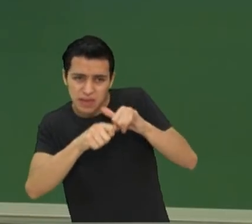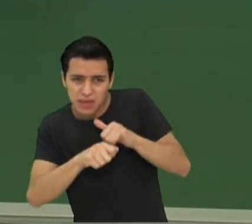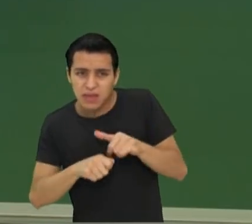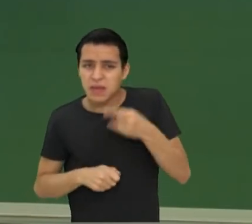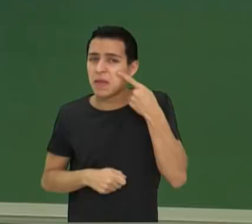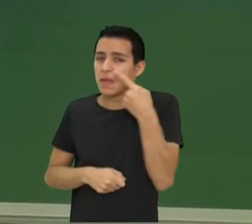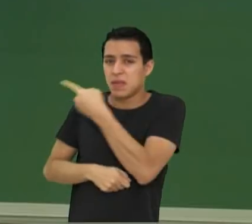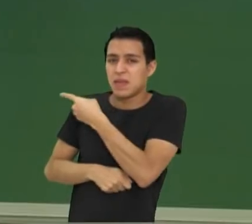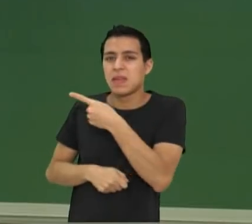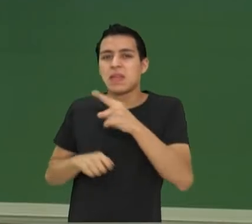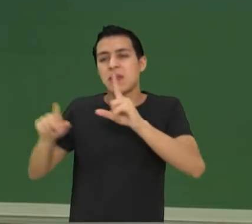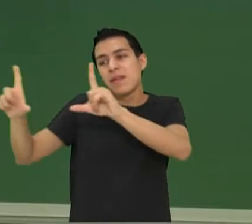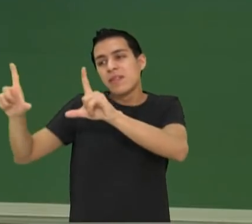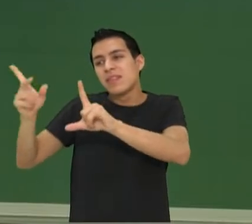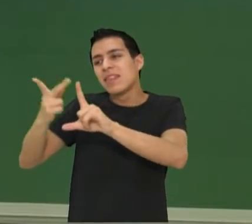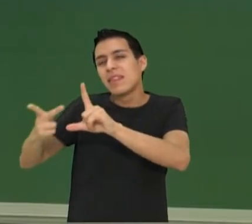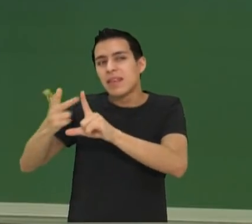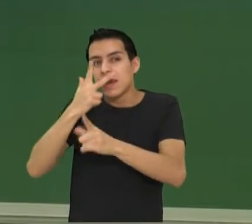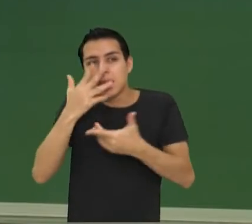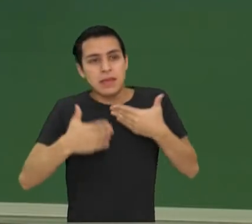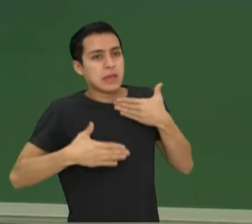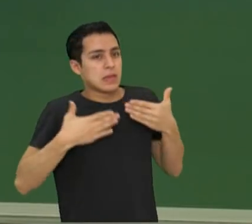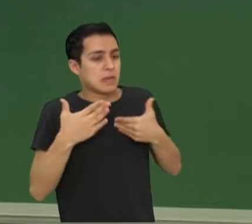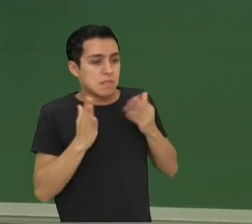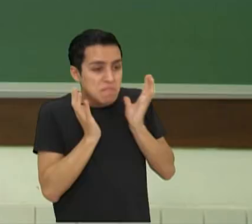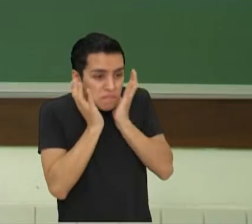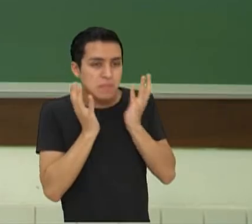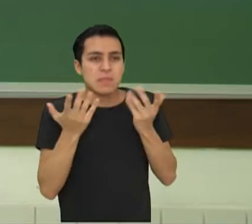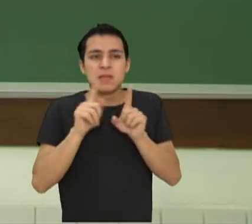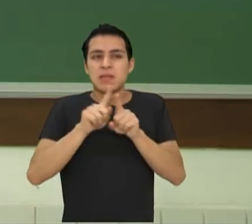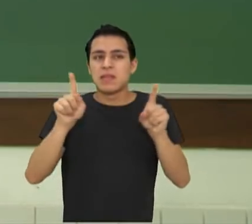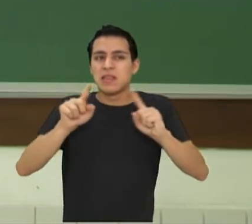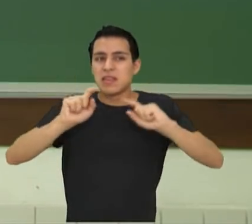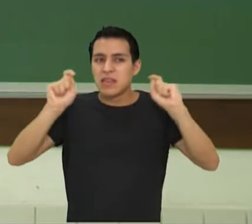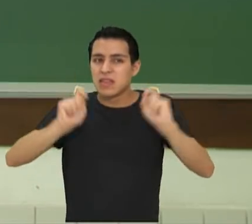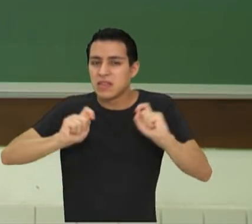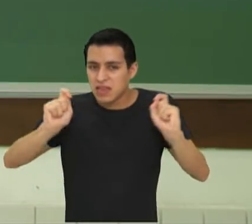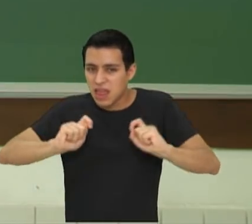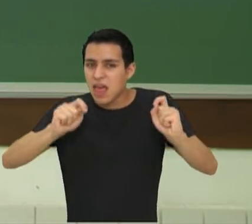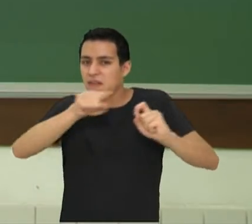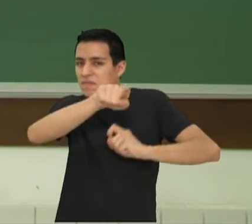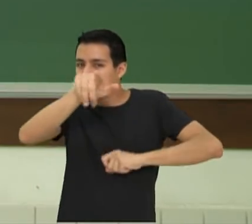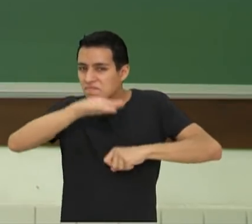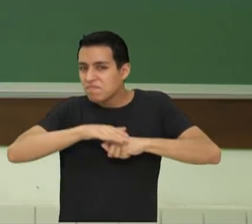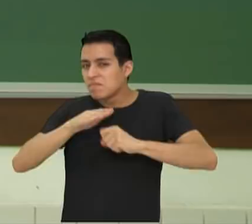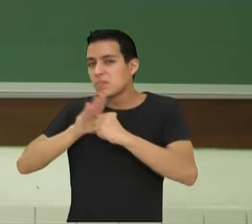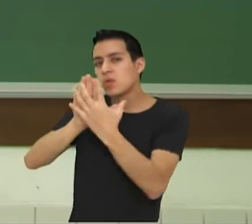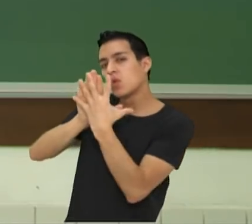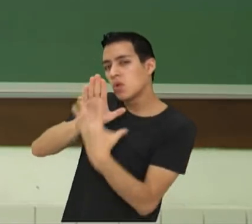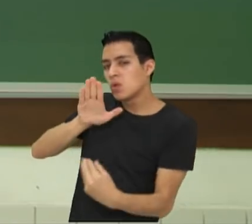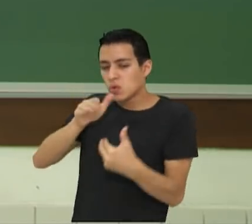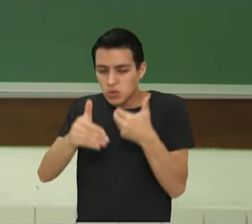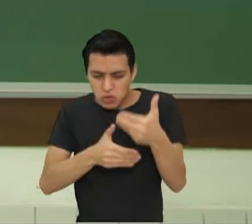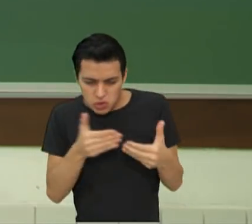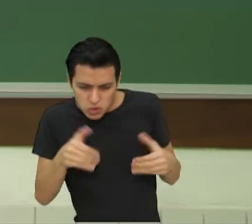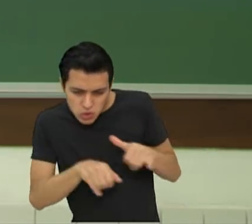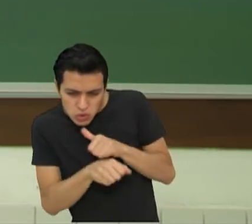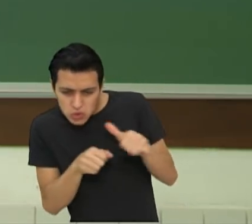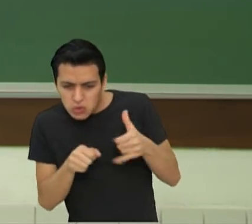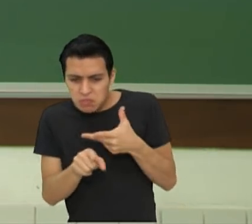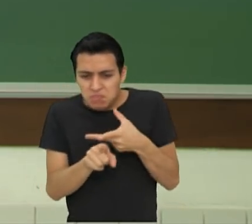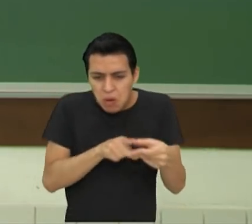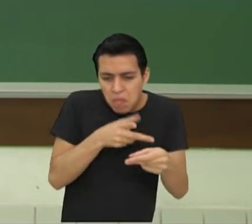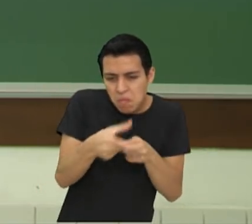o bonequinho ali fez uma cara de surpresa, mas você consegue fazer esse tipo de finalização de jogo.